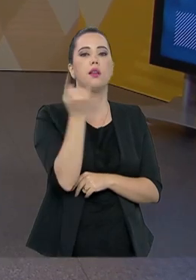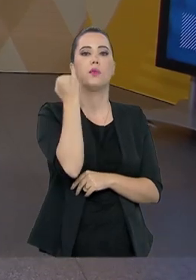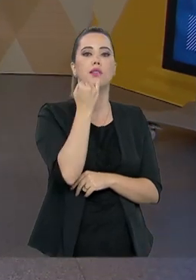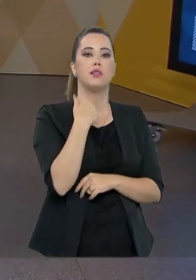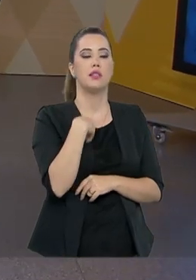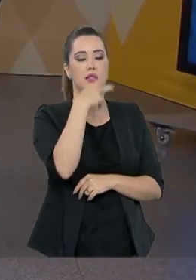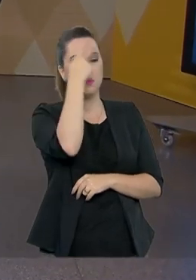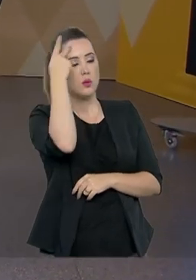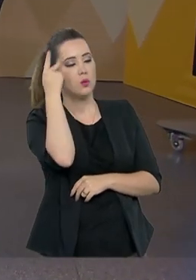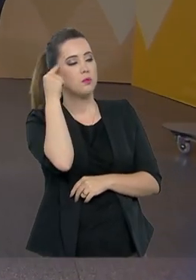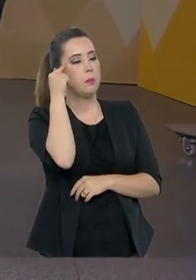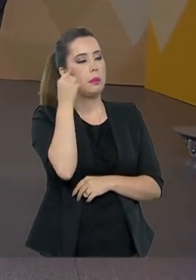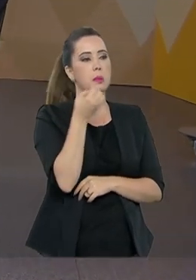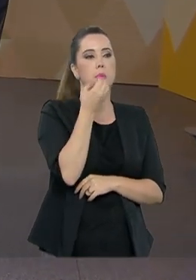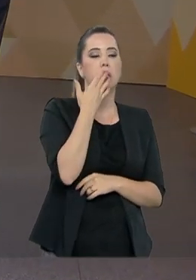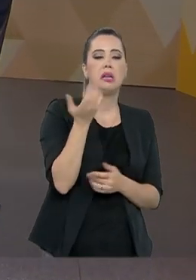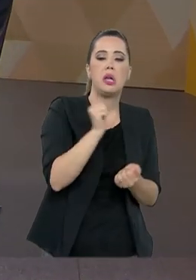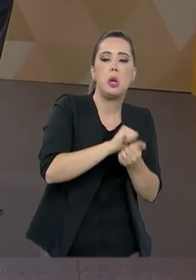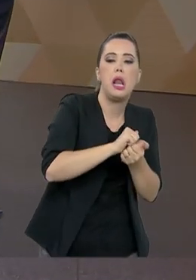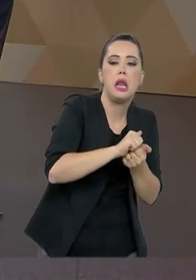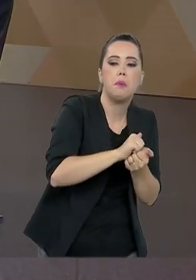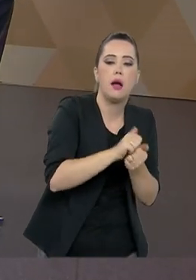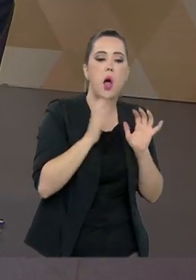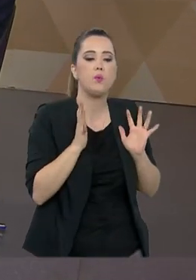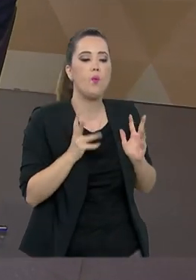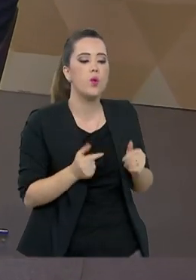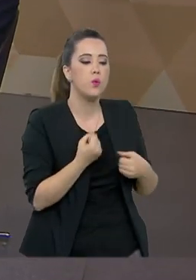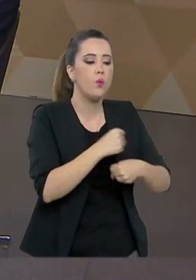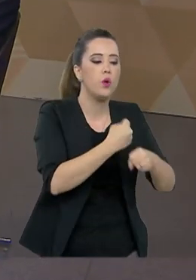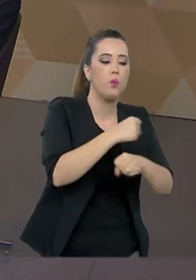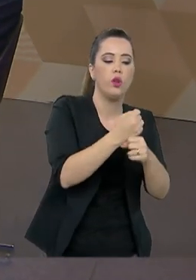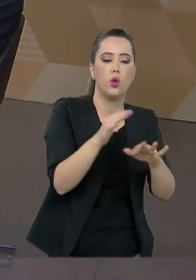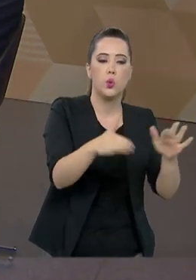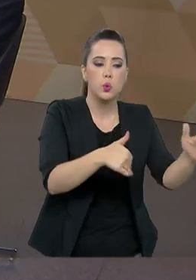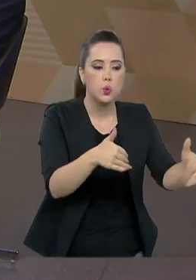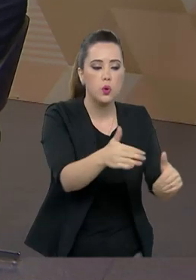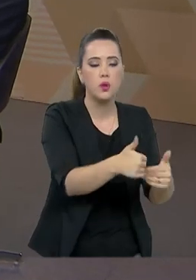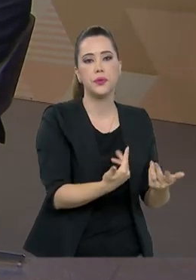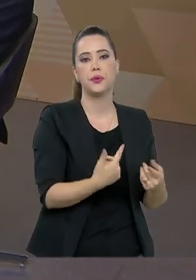bem intencionadas querem limpar o local, querem recolher